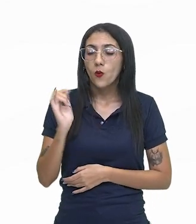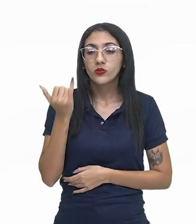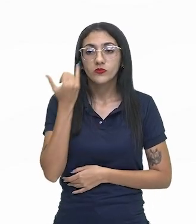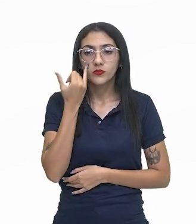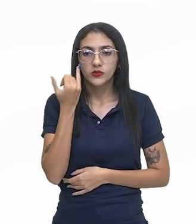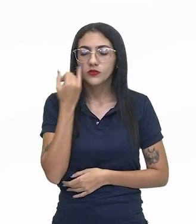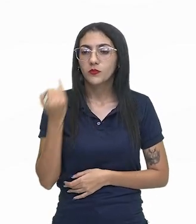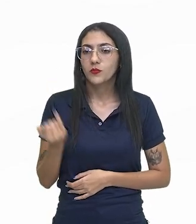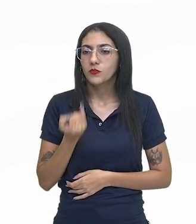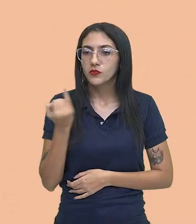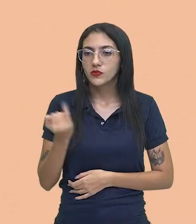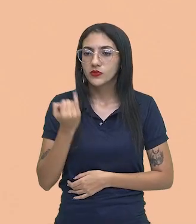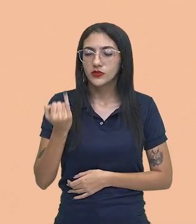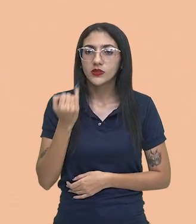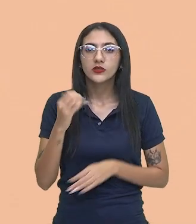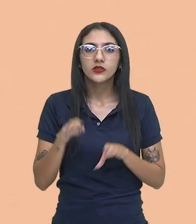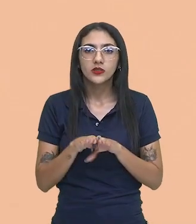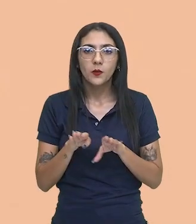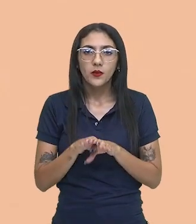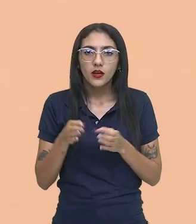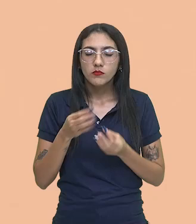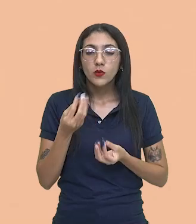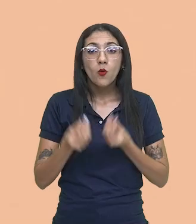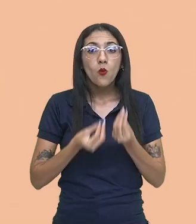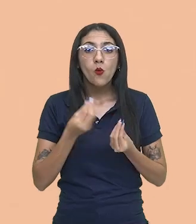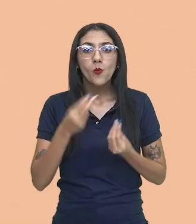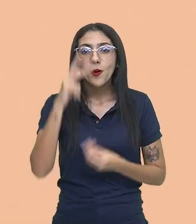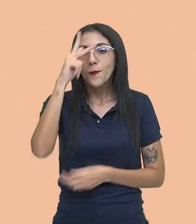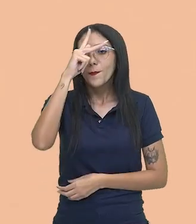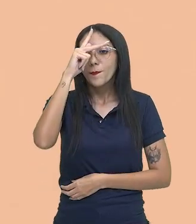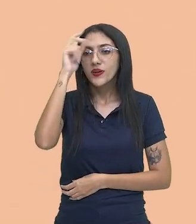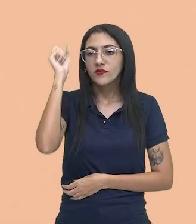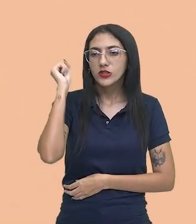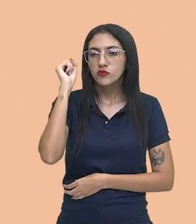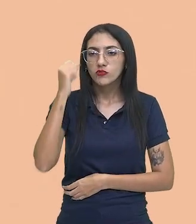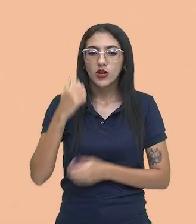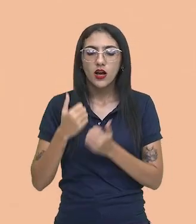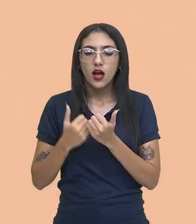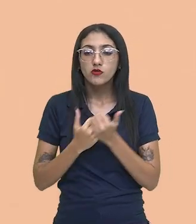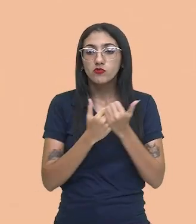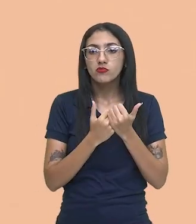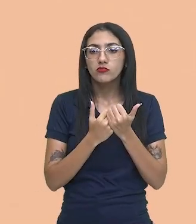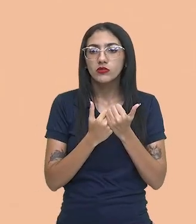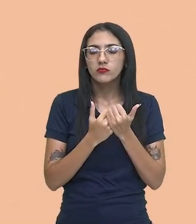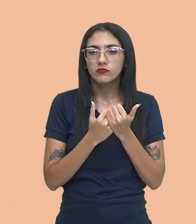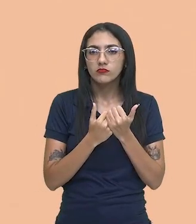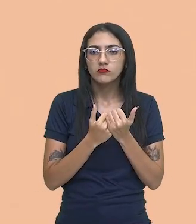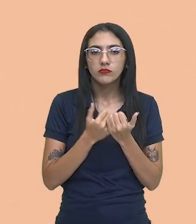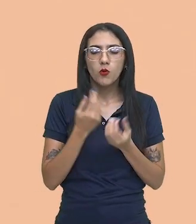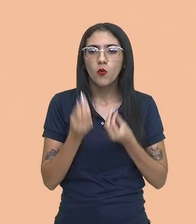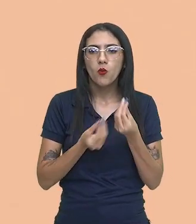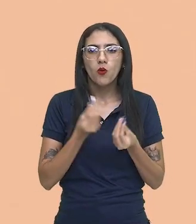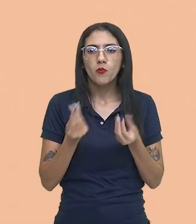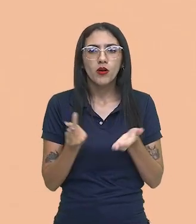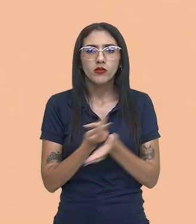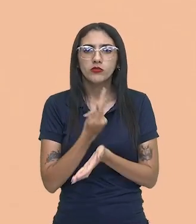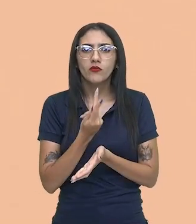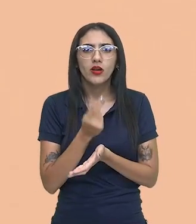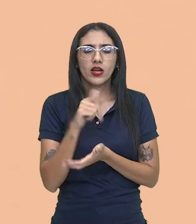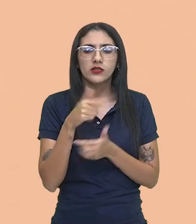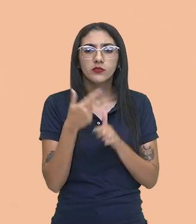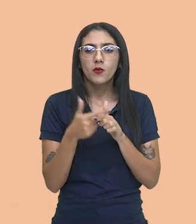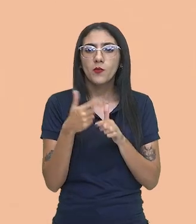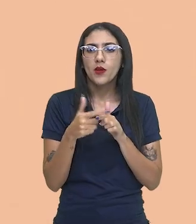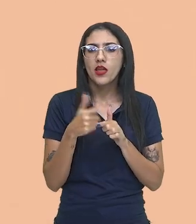das cidades, é exatamente como que a prefeitura ajuda a resolver problemas como esse, né? Da população de rua,